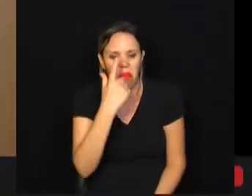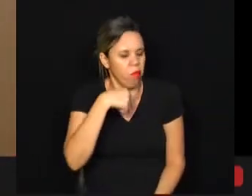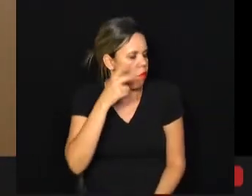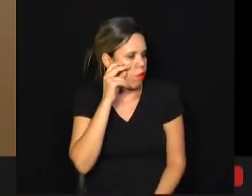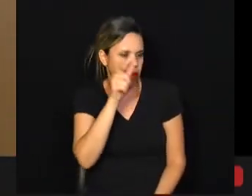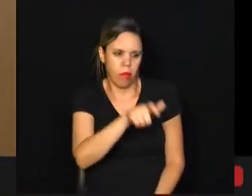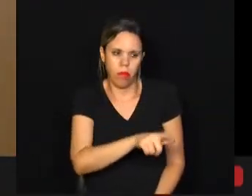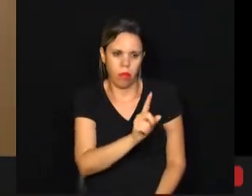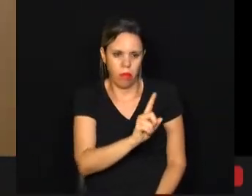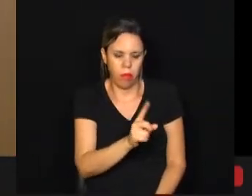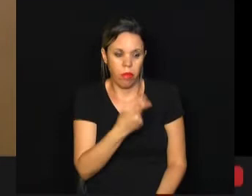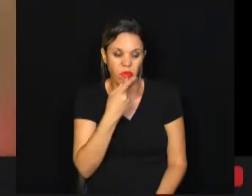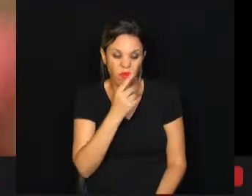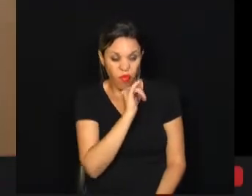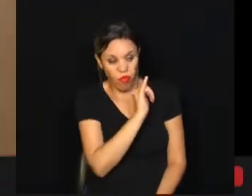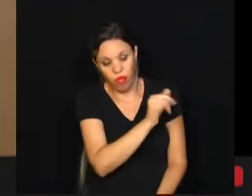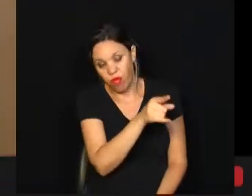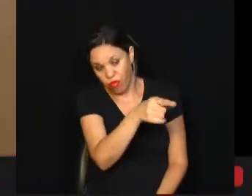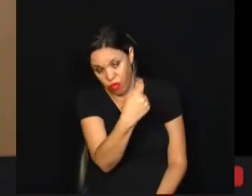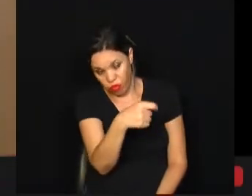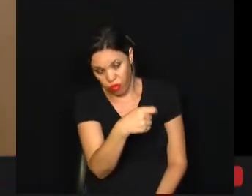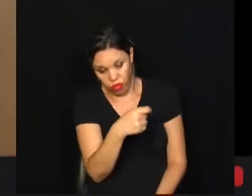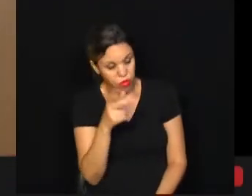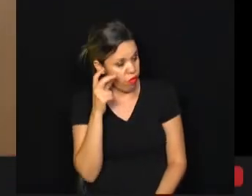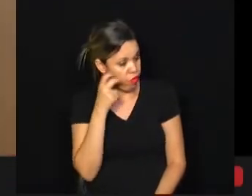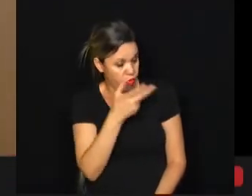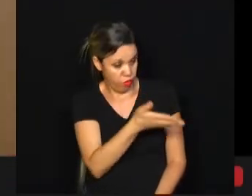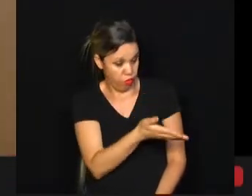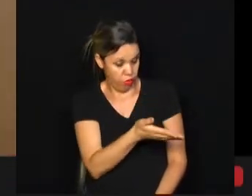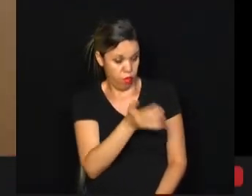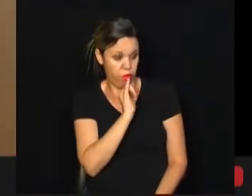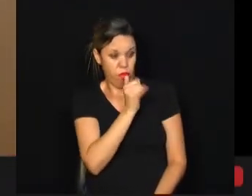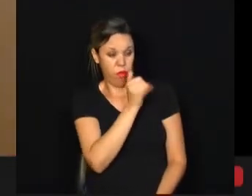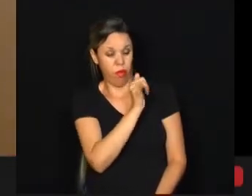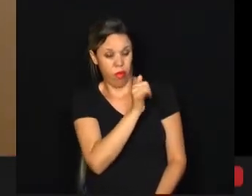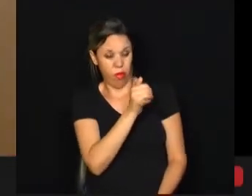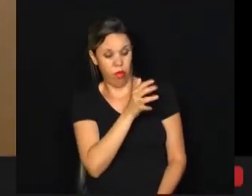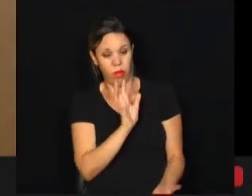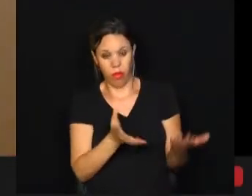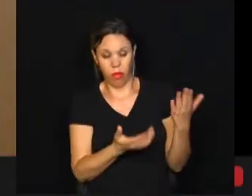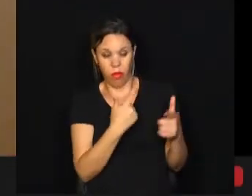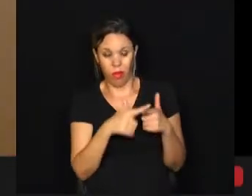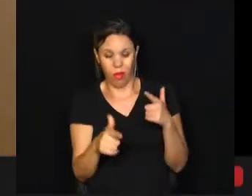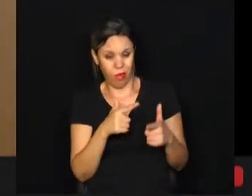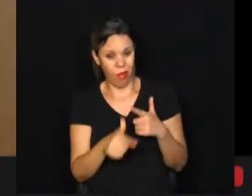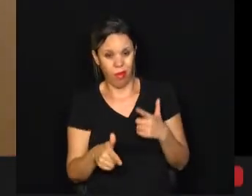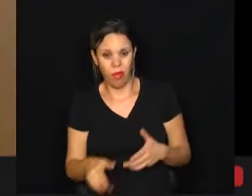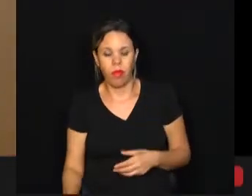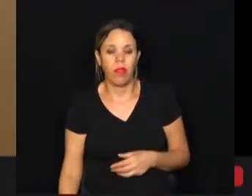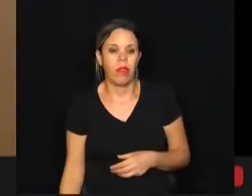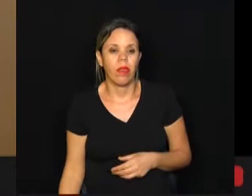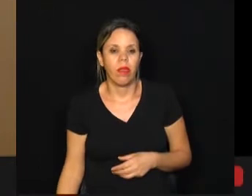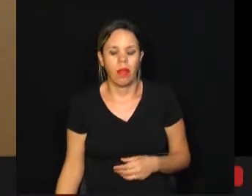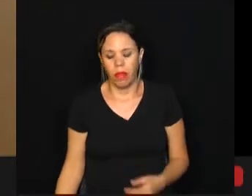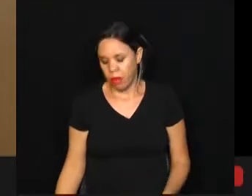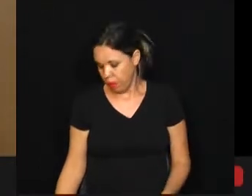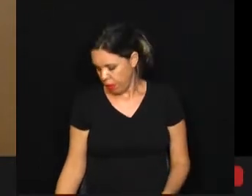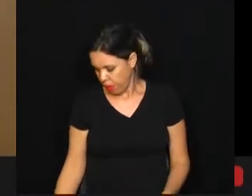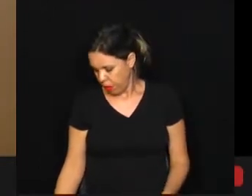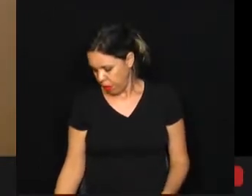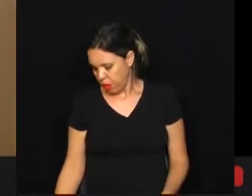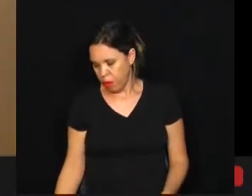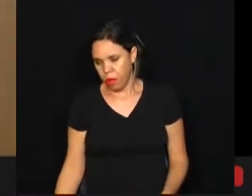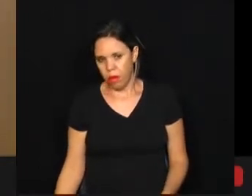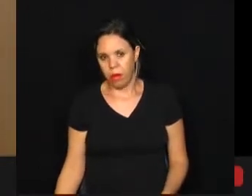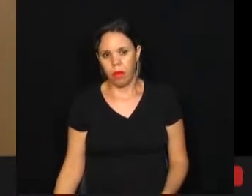escutar você, eu estou aqui para falar o que você precisa escutar. Quando isso acontece, é um problema, né?